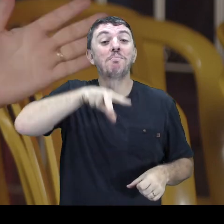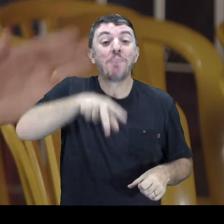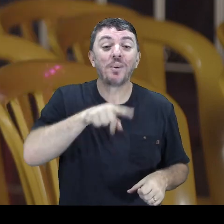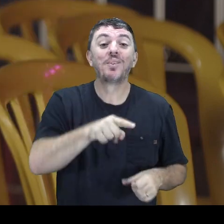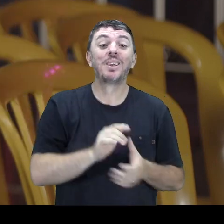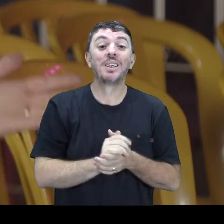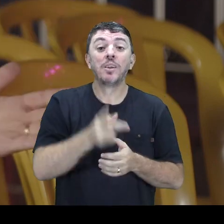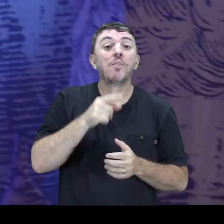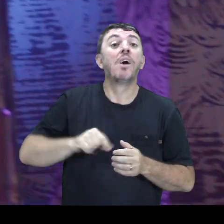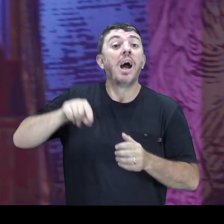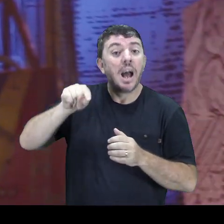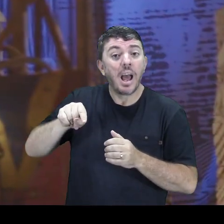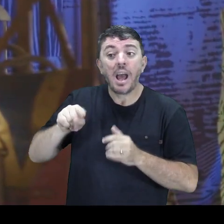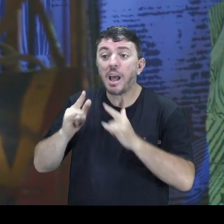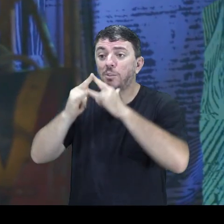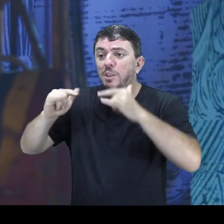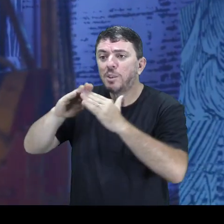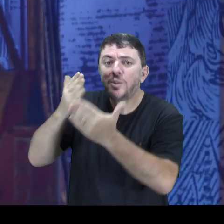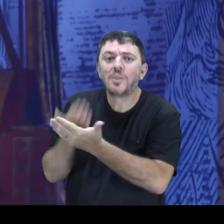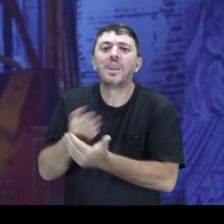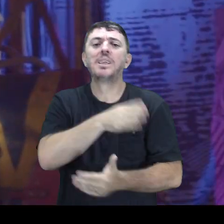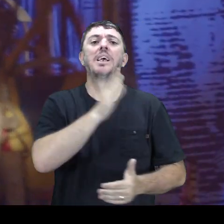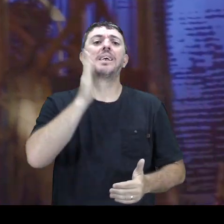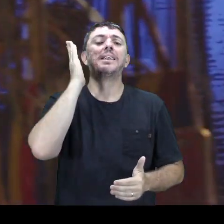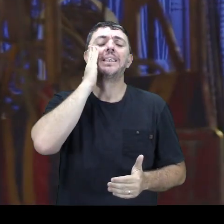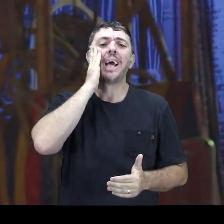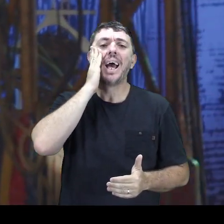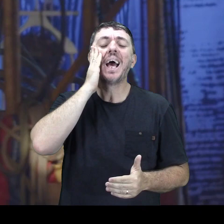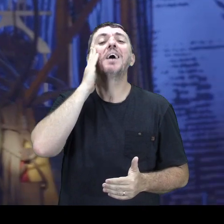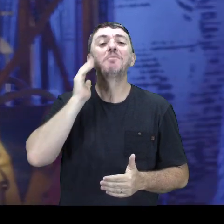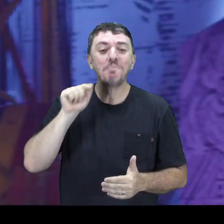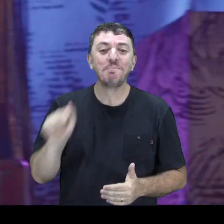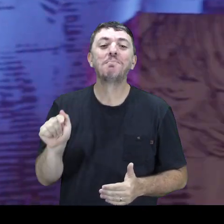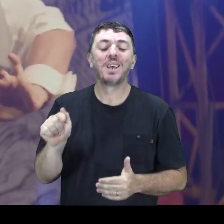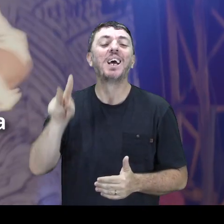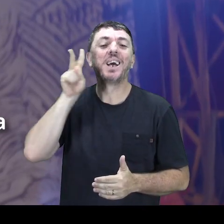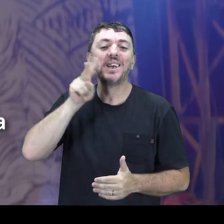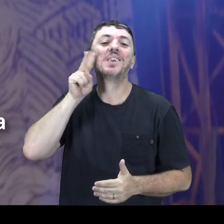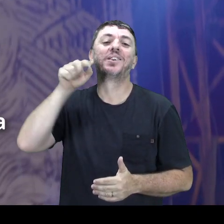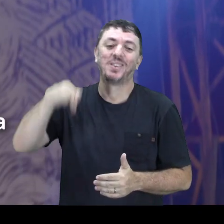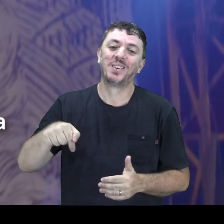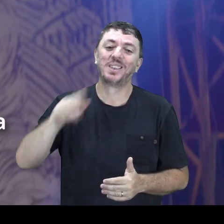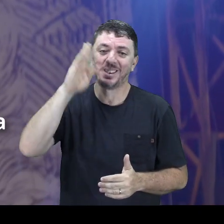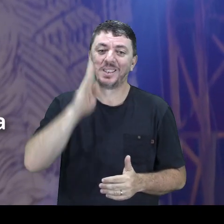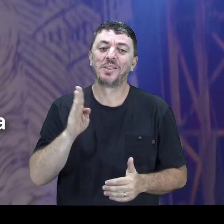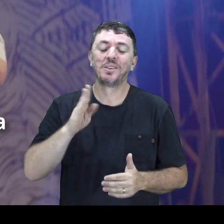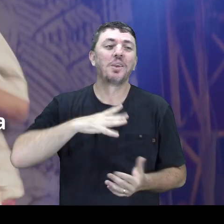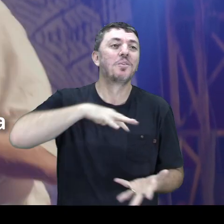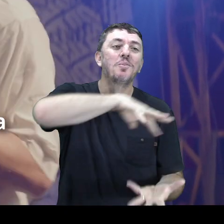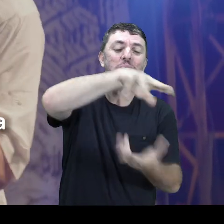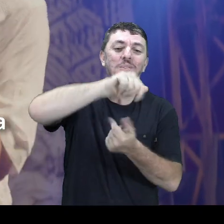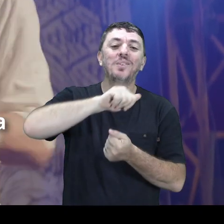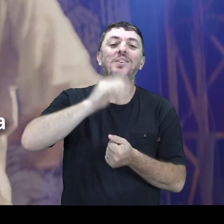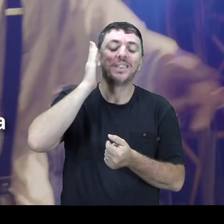Circo Escola, ele já começou a falar. Então assim, do grande ao pequeno, em vários lugares do mundo, reconhecem isso. E